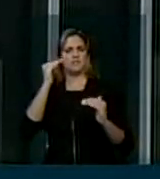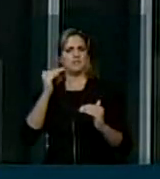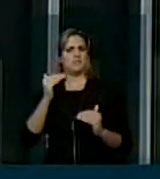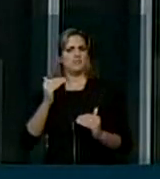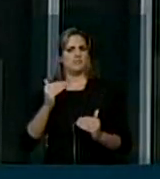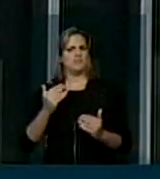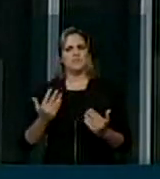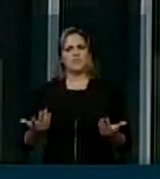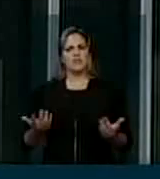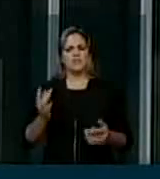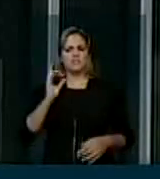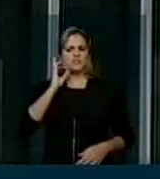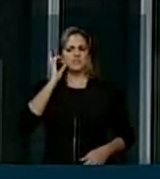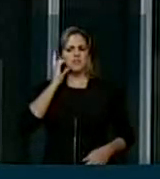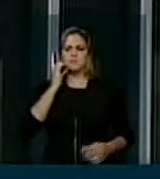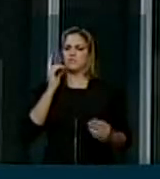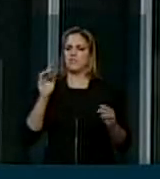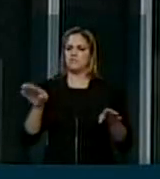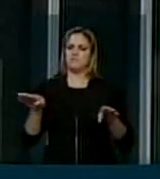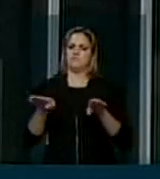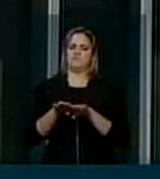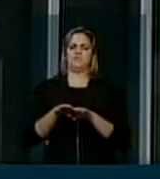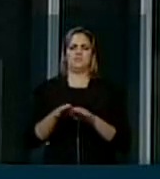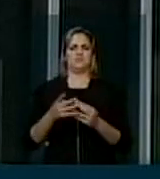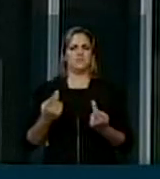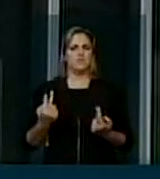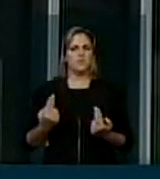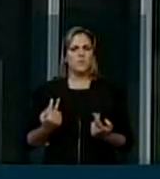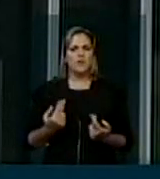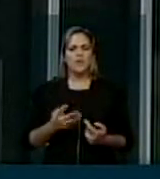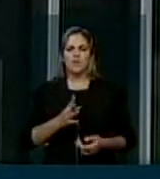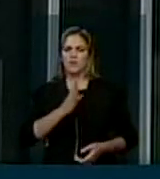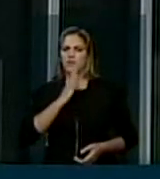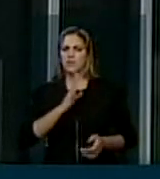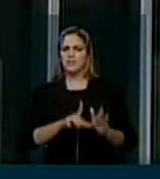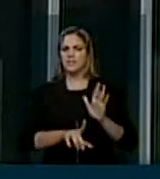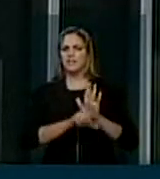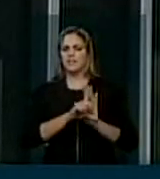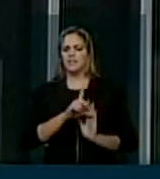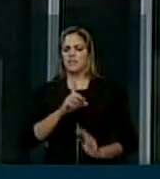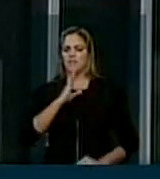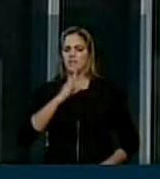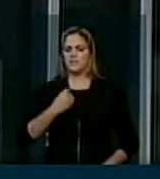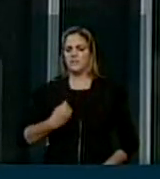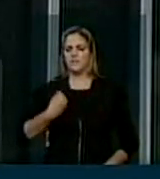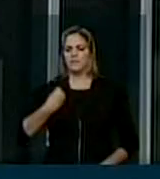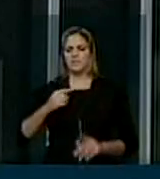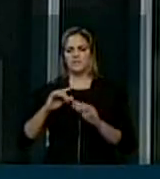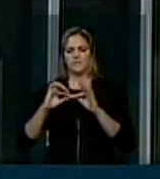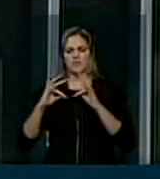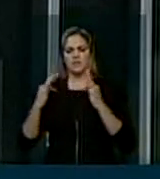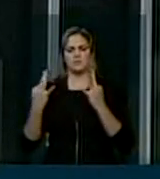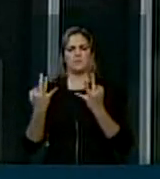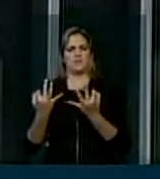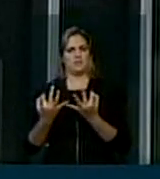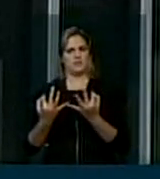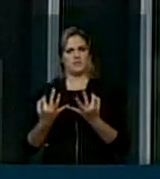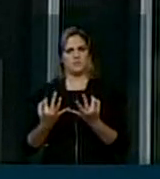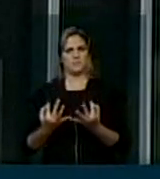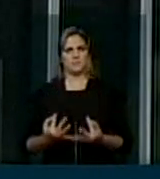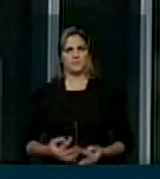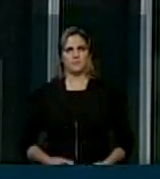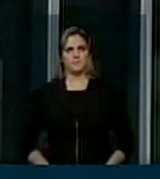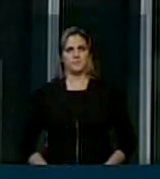deste parlamentar, nas defesas que faz pela vida e pela família, como se